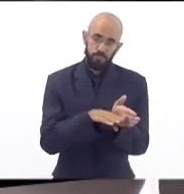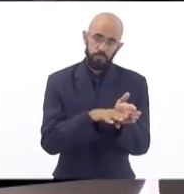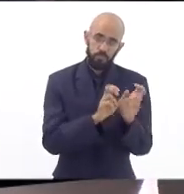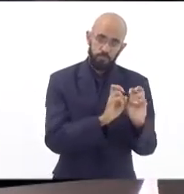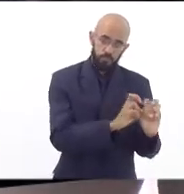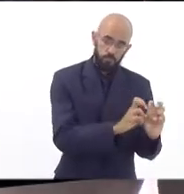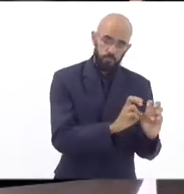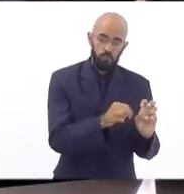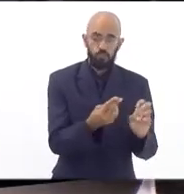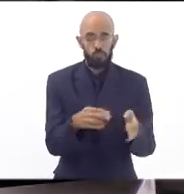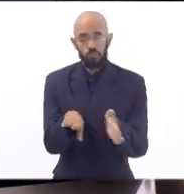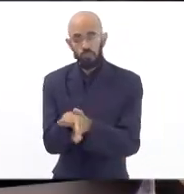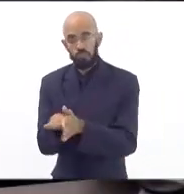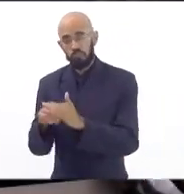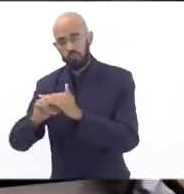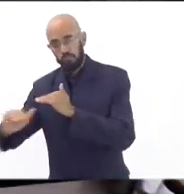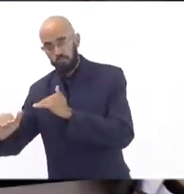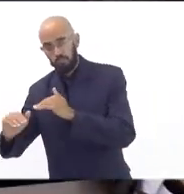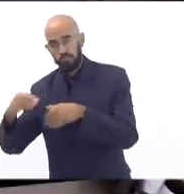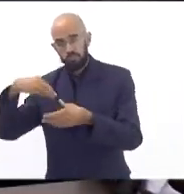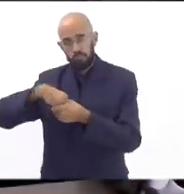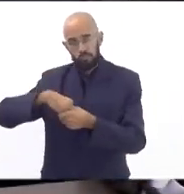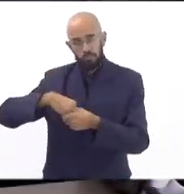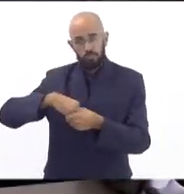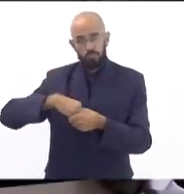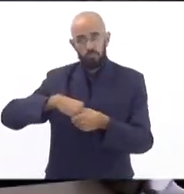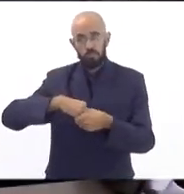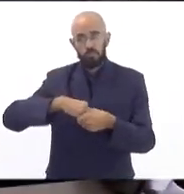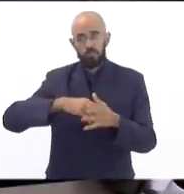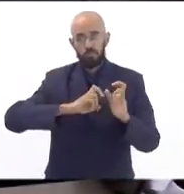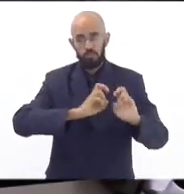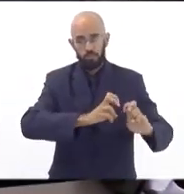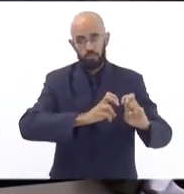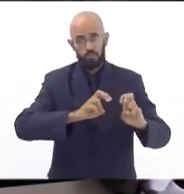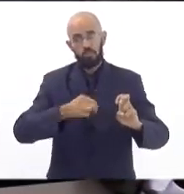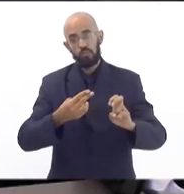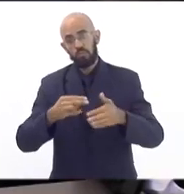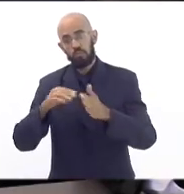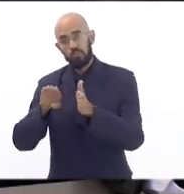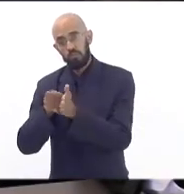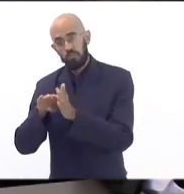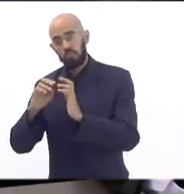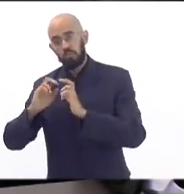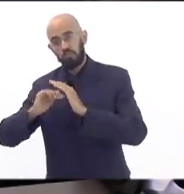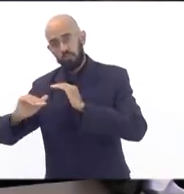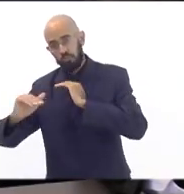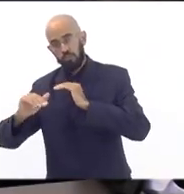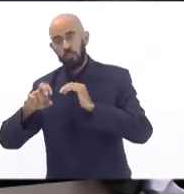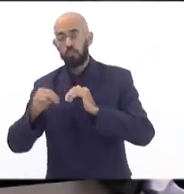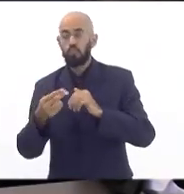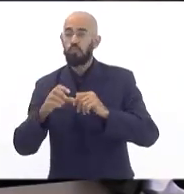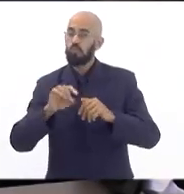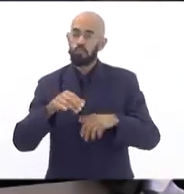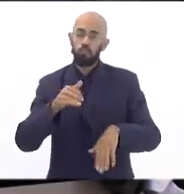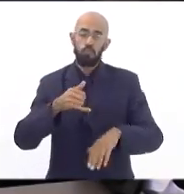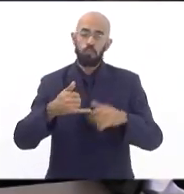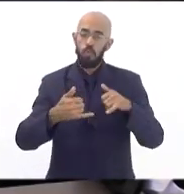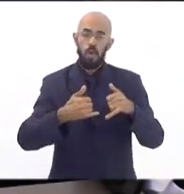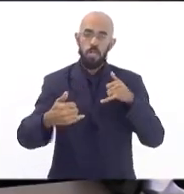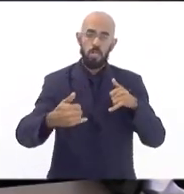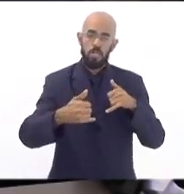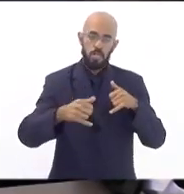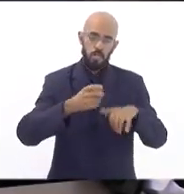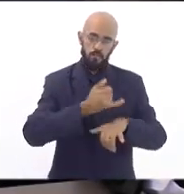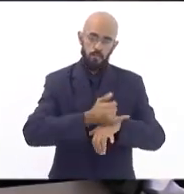metroviária interior de composição metroviária e Ferroviária E somente linha férrea é então e os dados